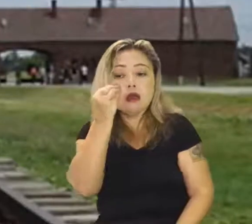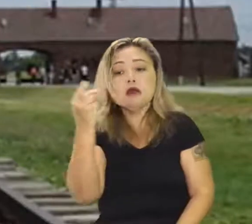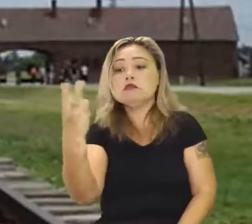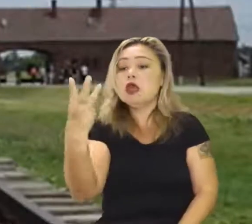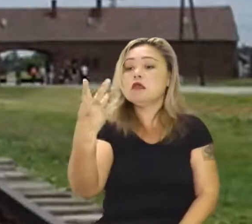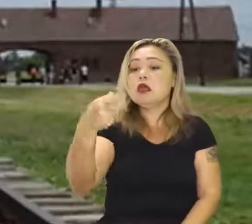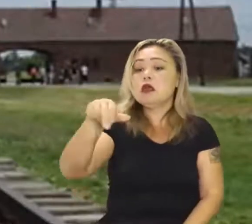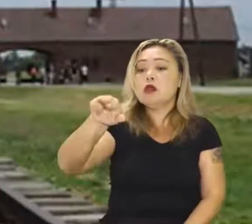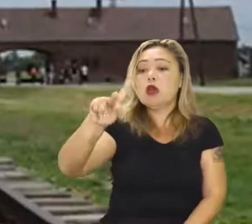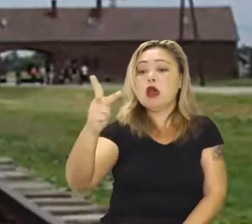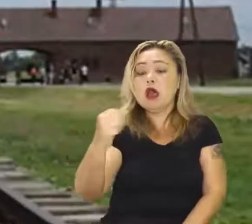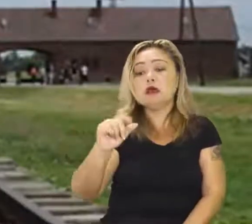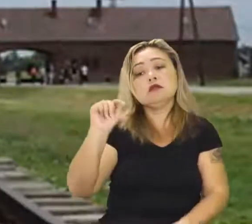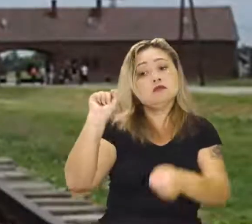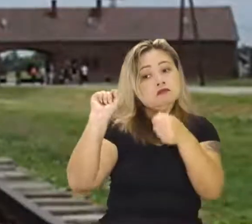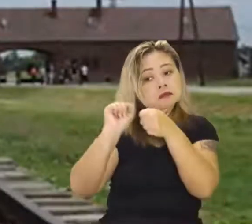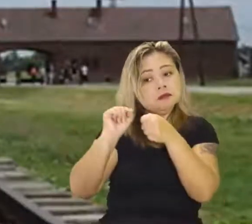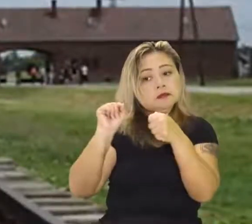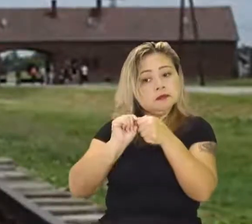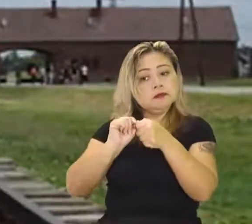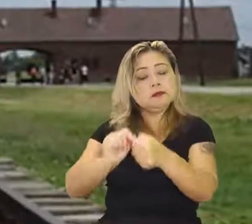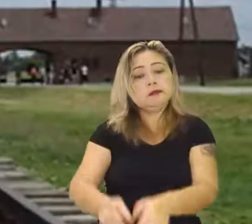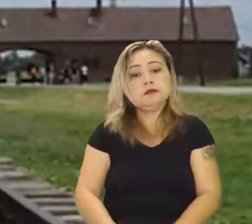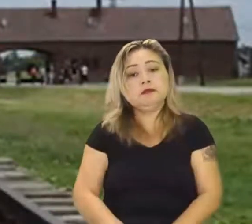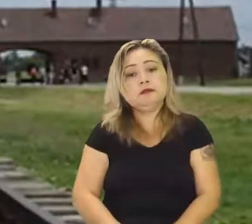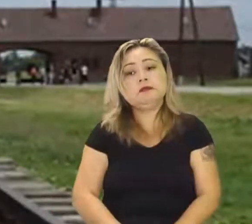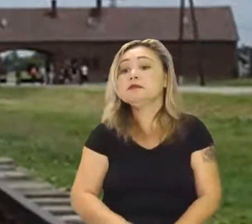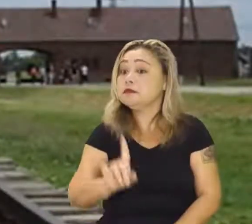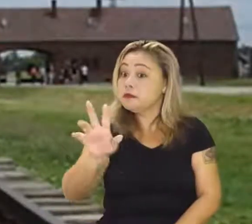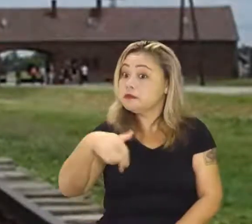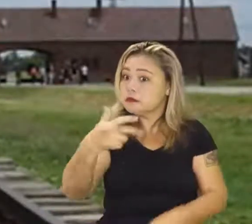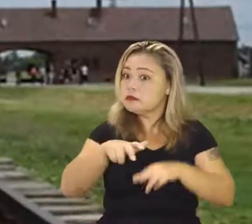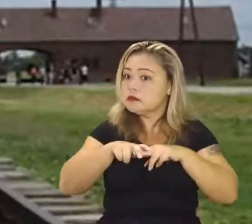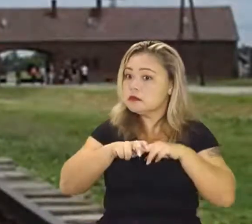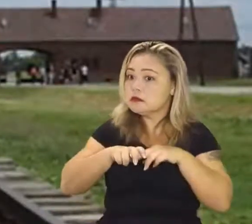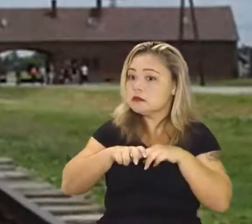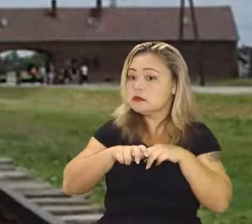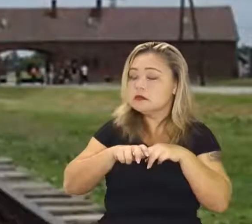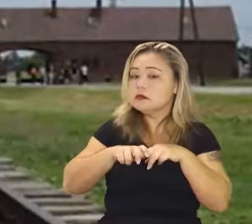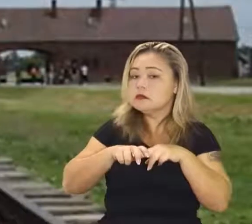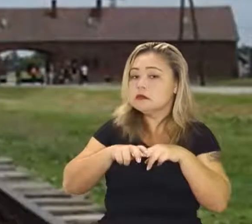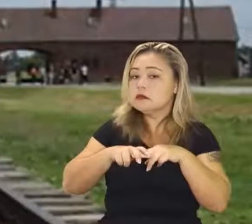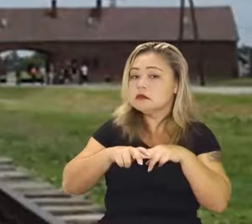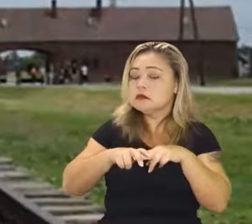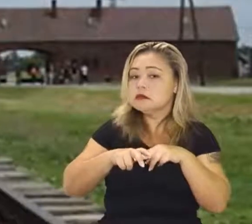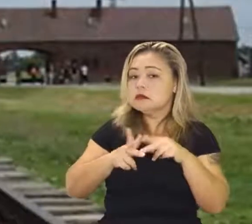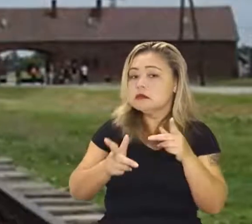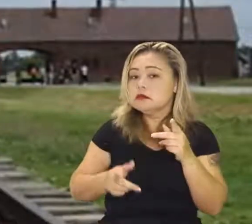Reich pôde fazer. É por isso que